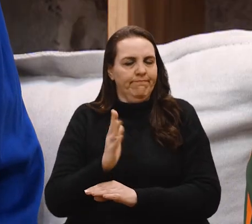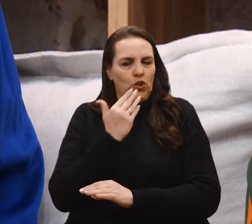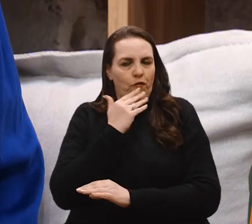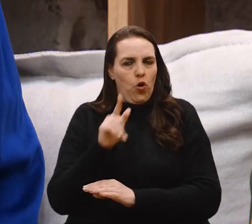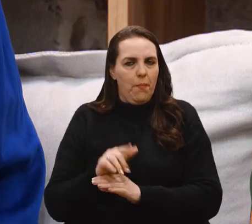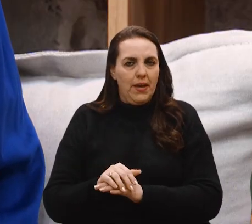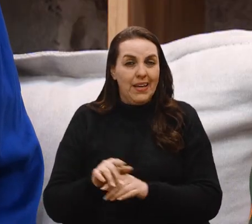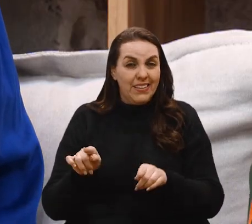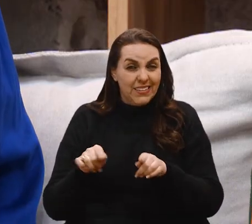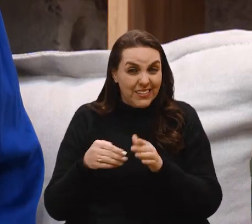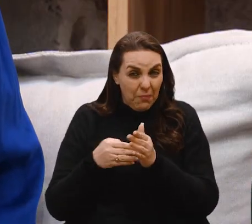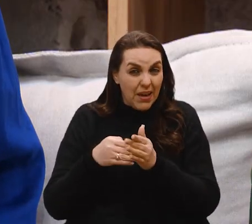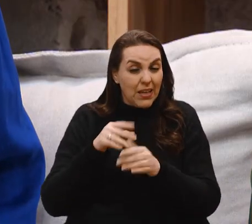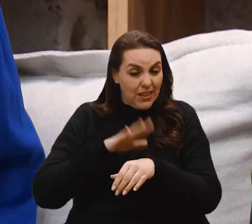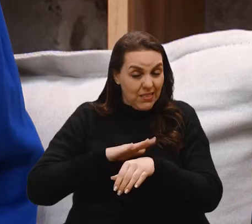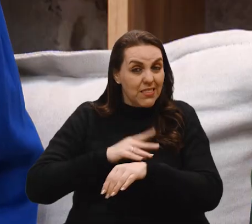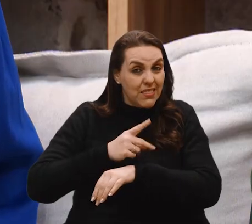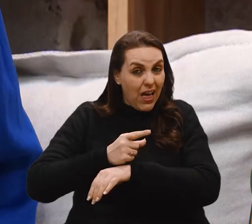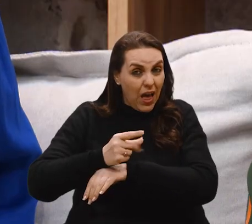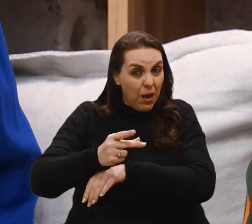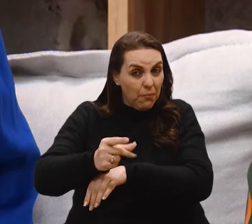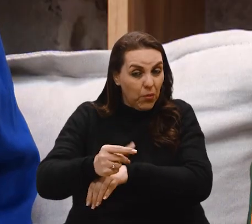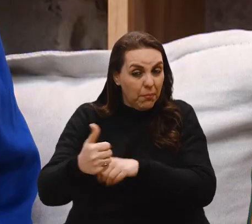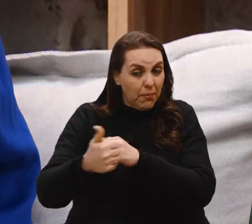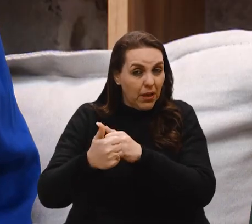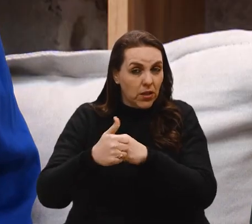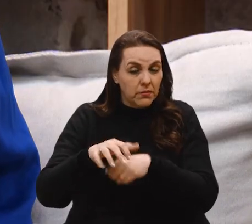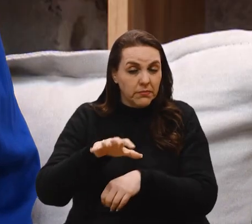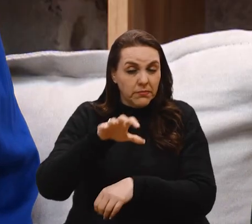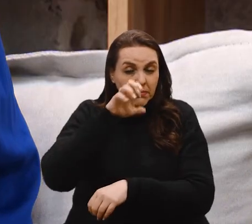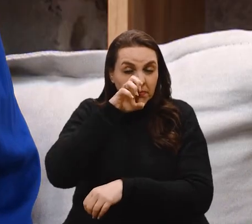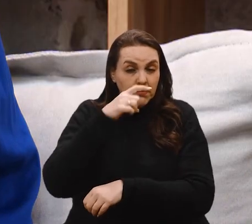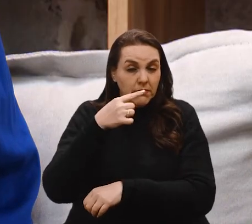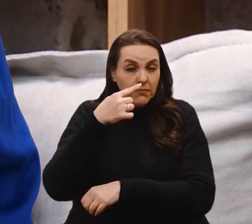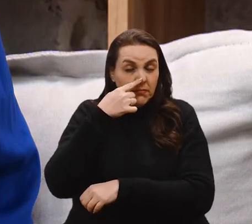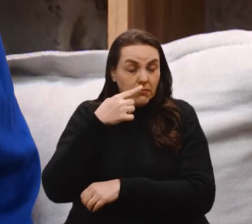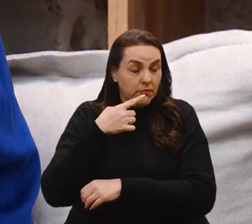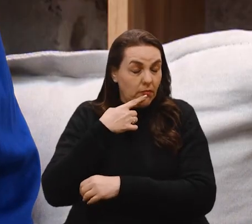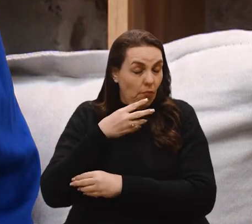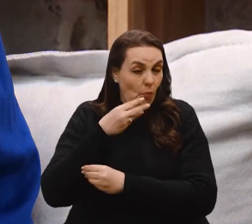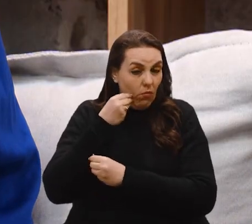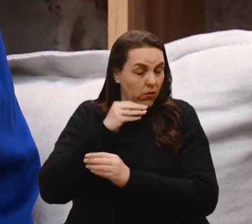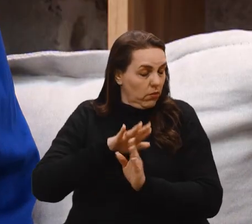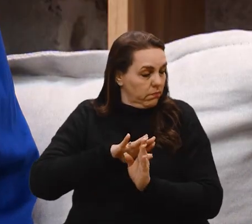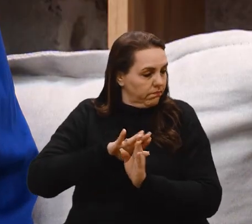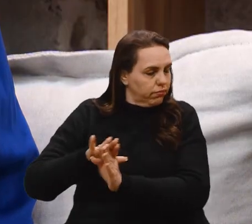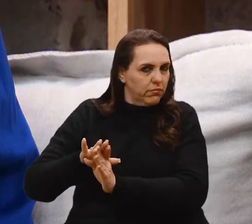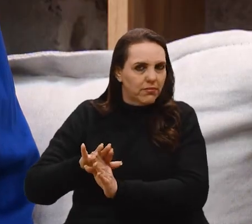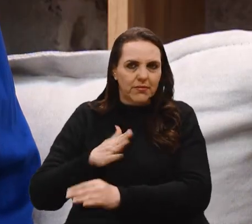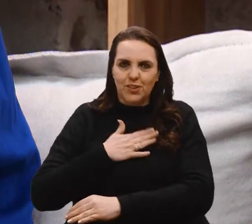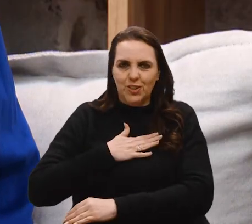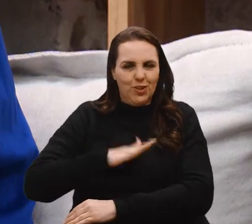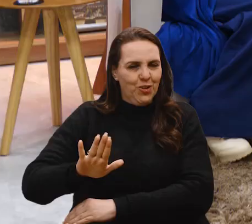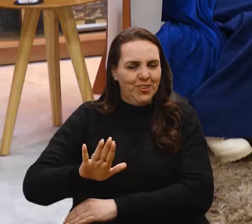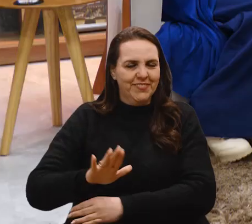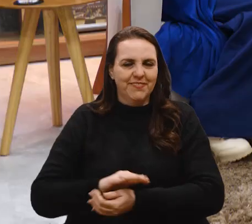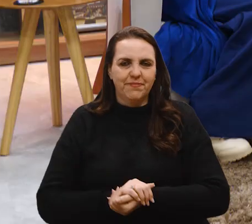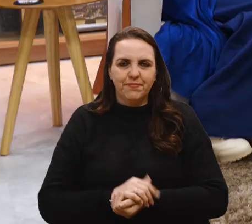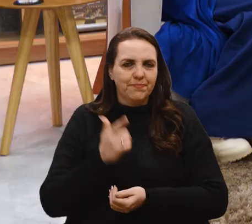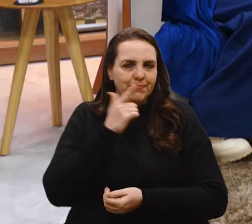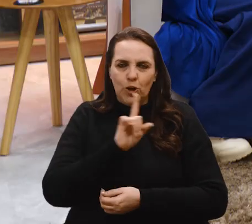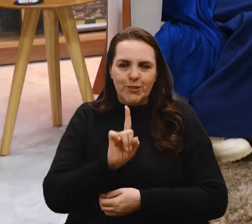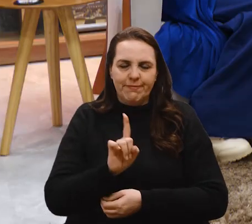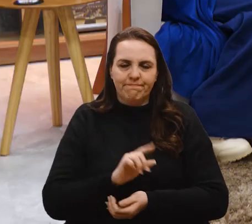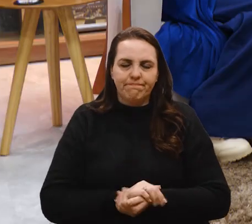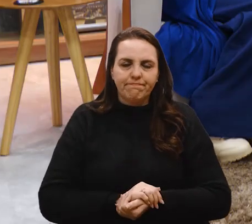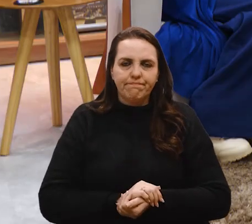ali. E se ficar muito tempo perto, parece que pega o cheiro, o gosto, eu não consigo. Uma coisa que acontecia